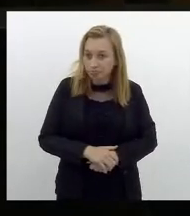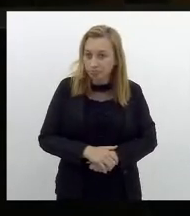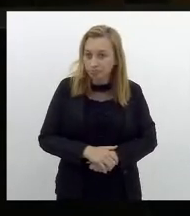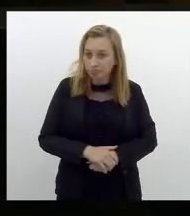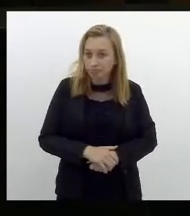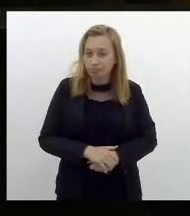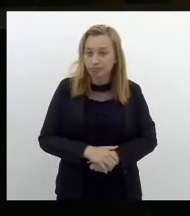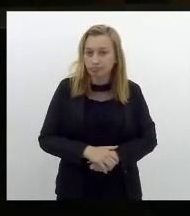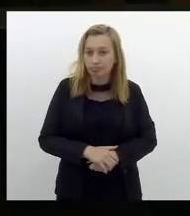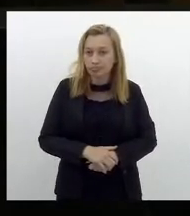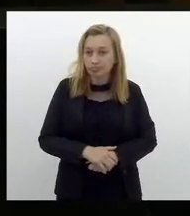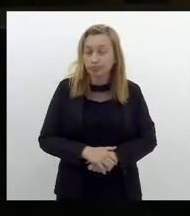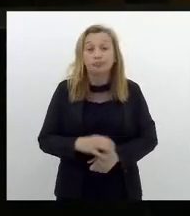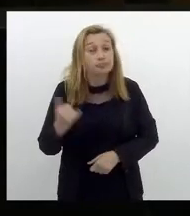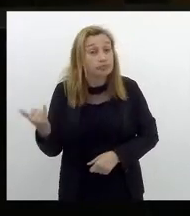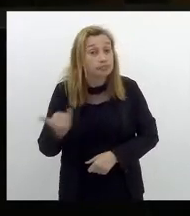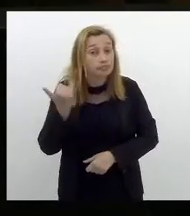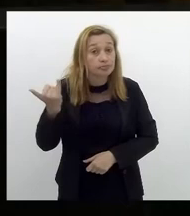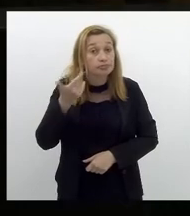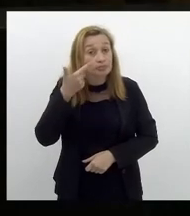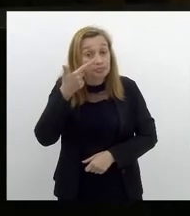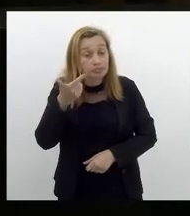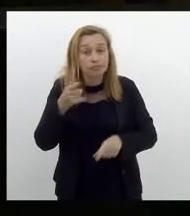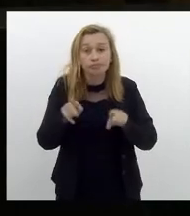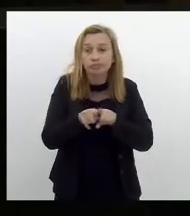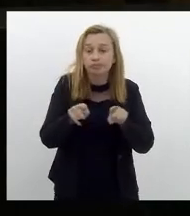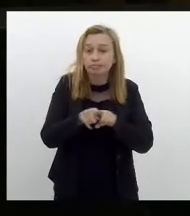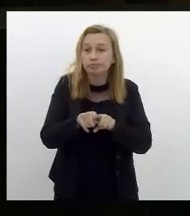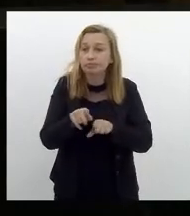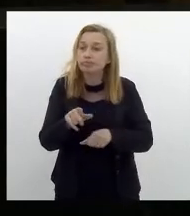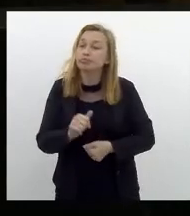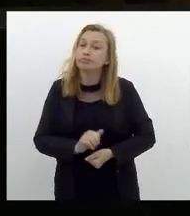minuciosa é importante para ver também se houve